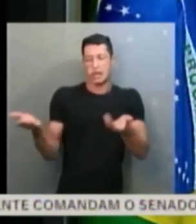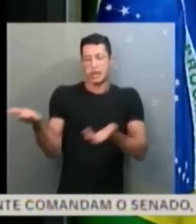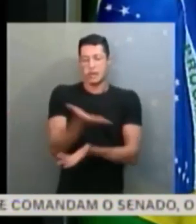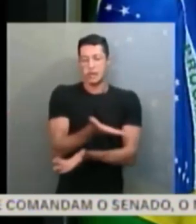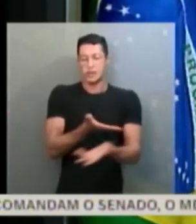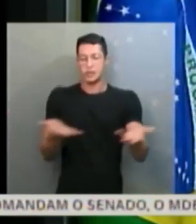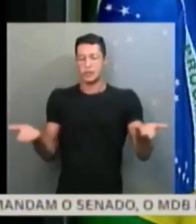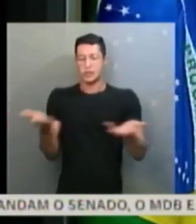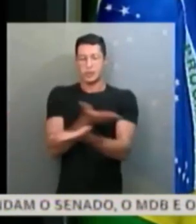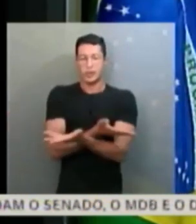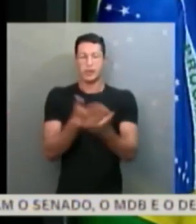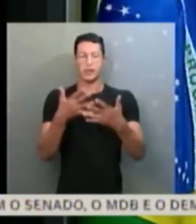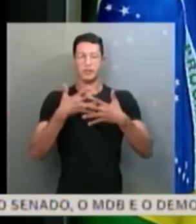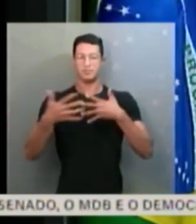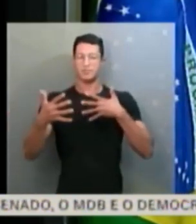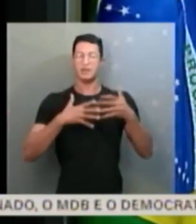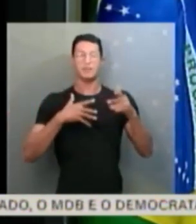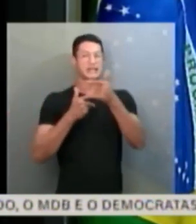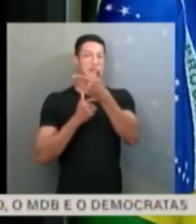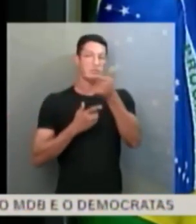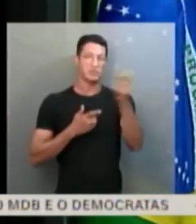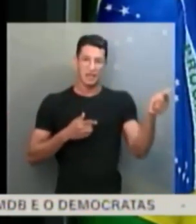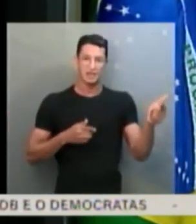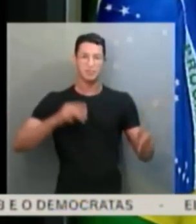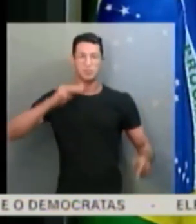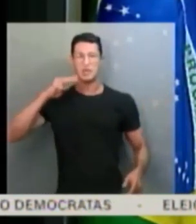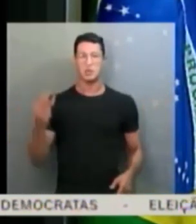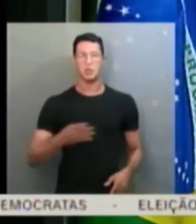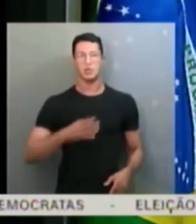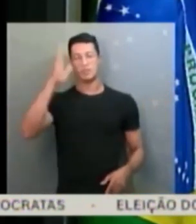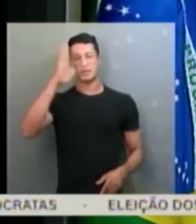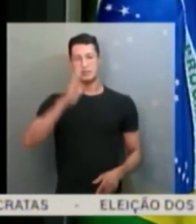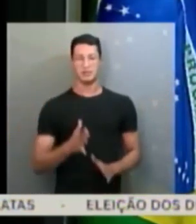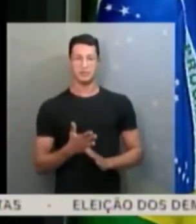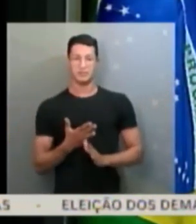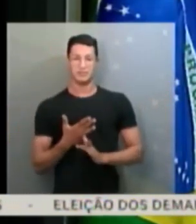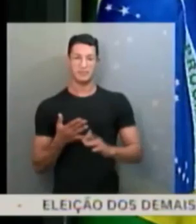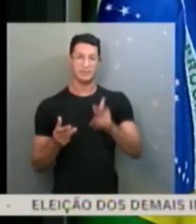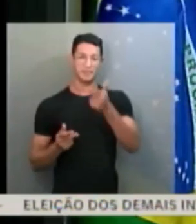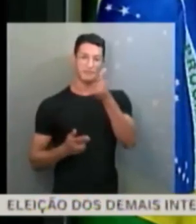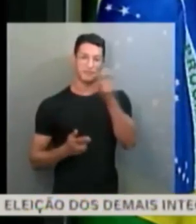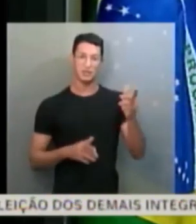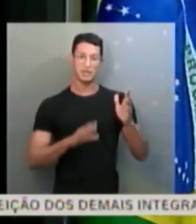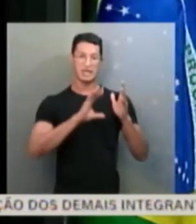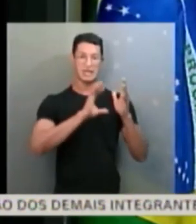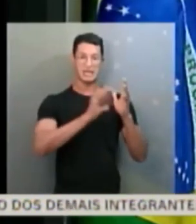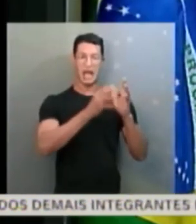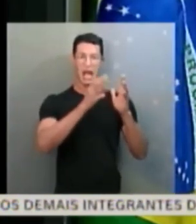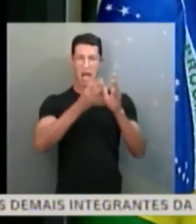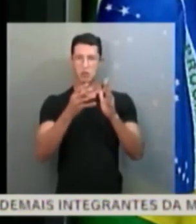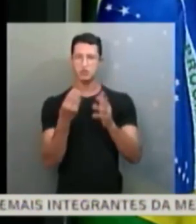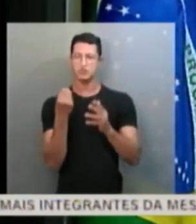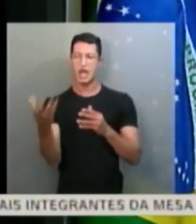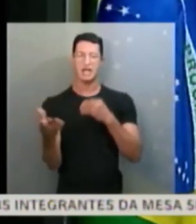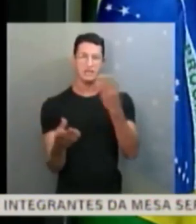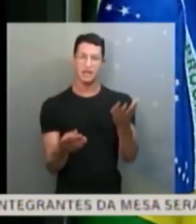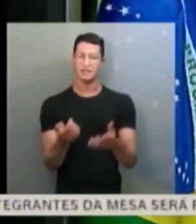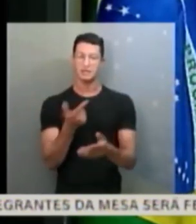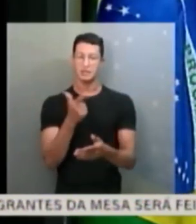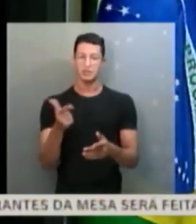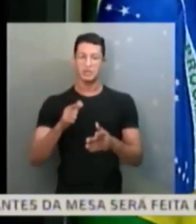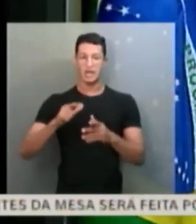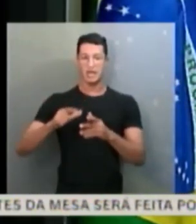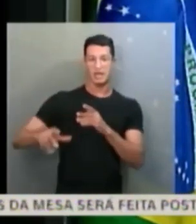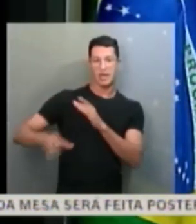que fizeram invisíveis para a política milhões de brasileiros. Não tenho cargos externos a oferecer. Não